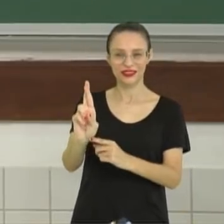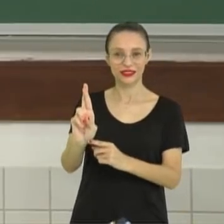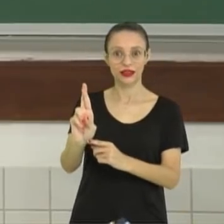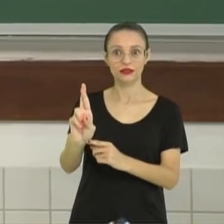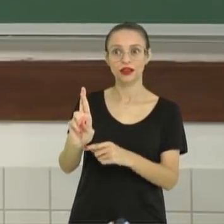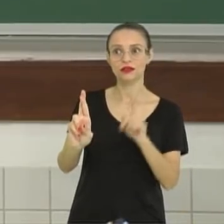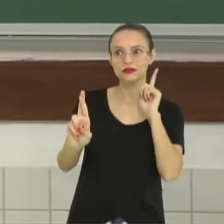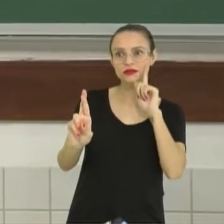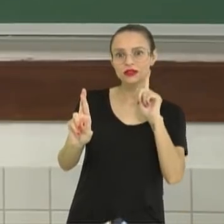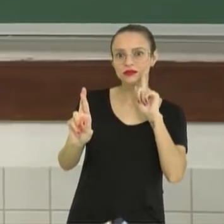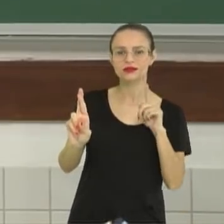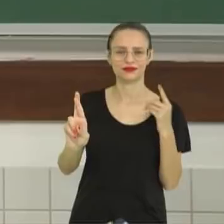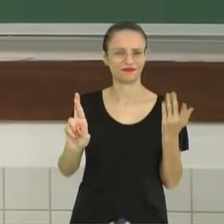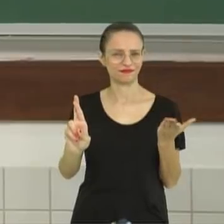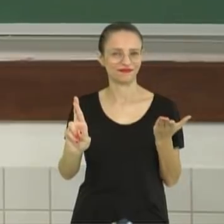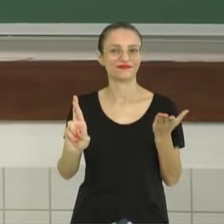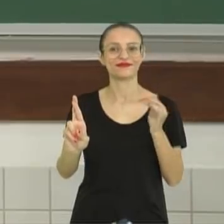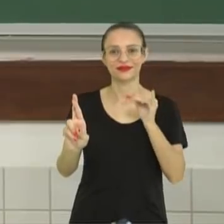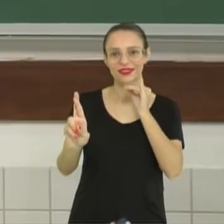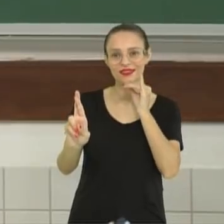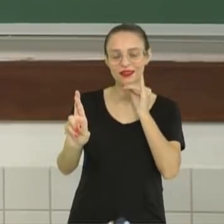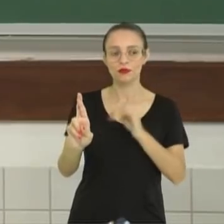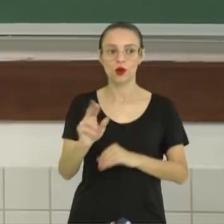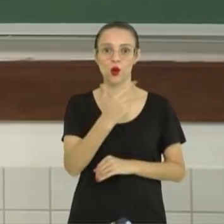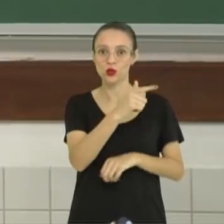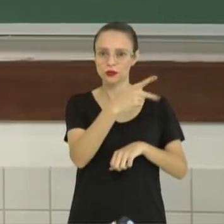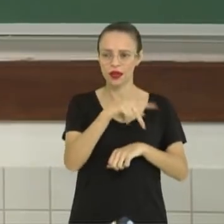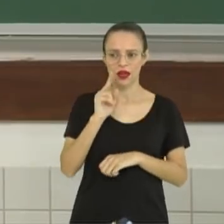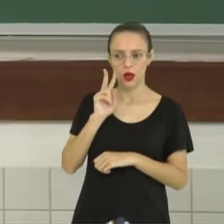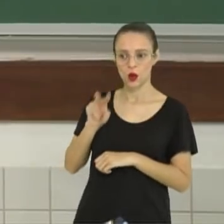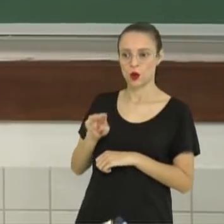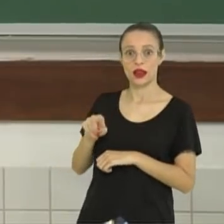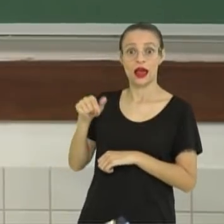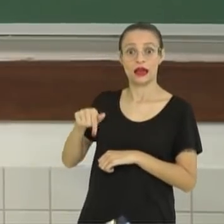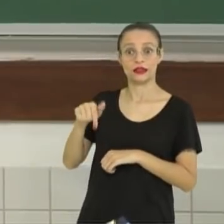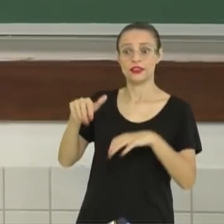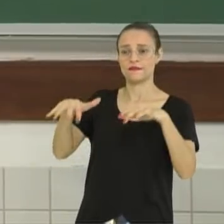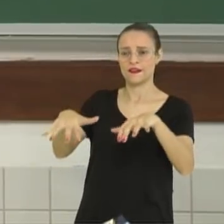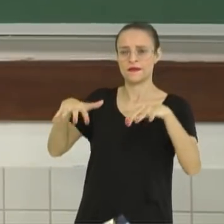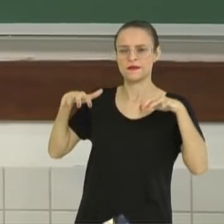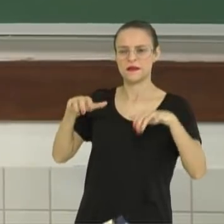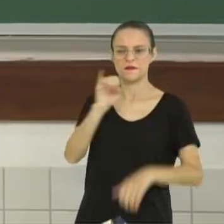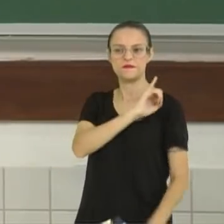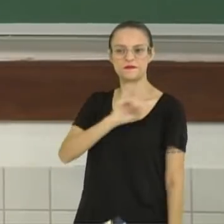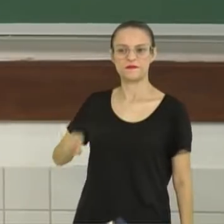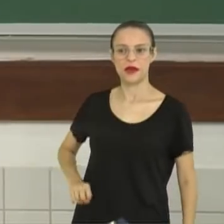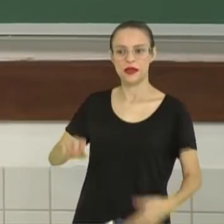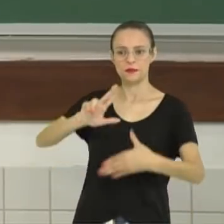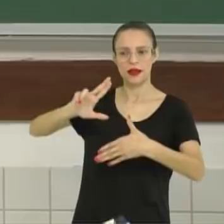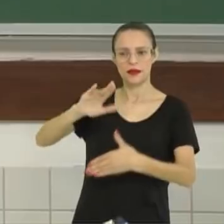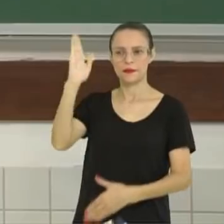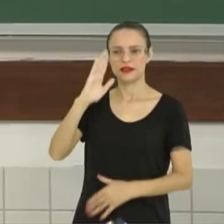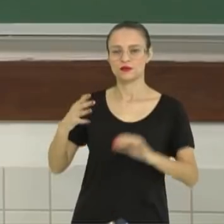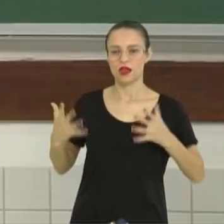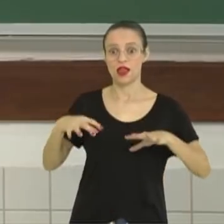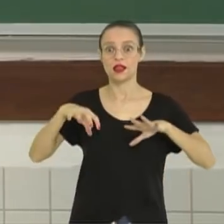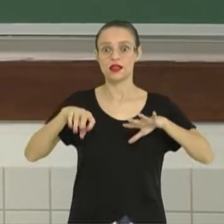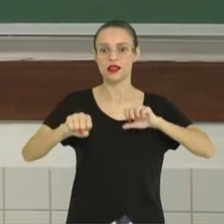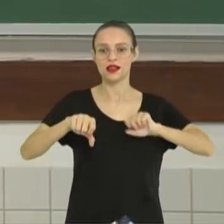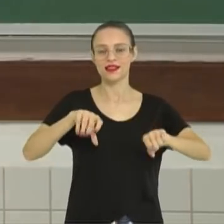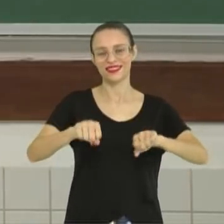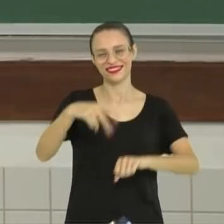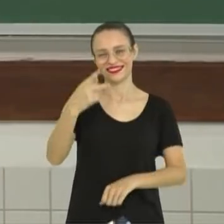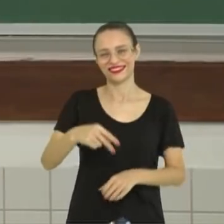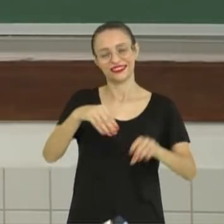Estados Unidos, por exemplo. A ideia dos outros países é que a gente quer formar um império aqui na América Latina, queremos dominar aqui essa porção